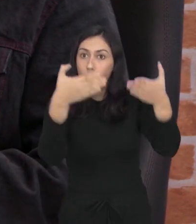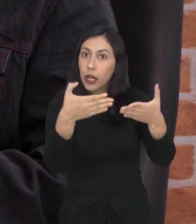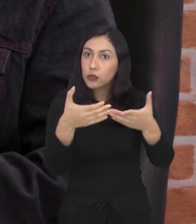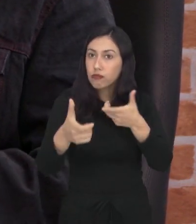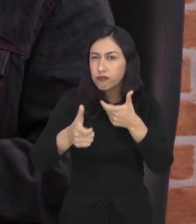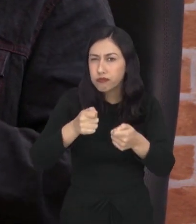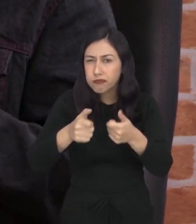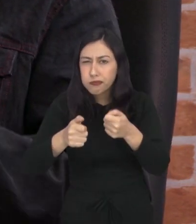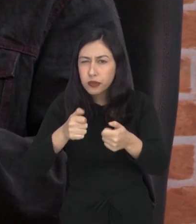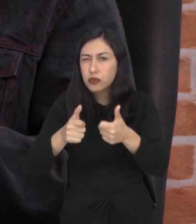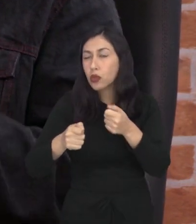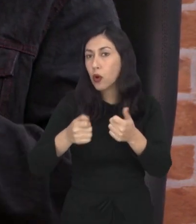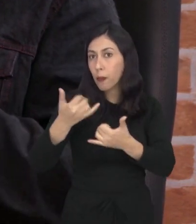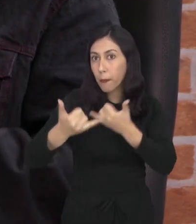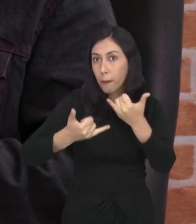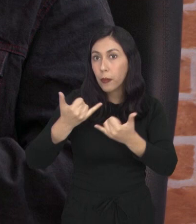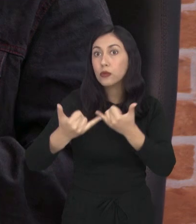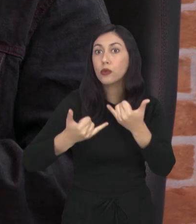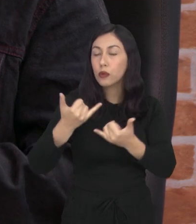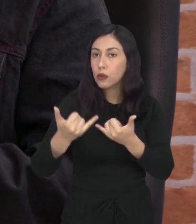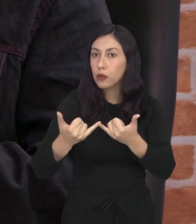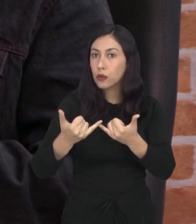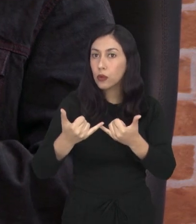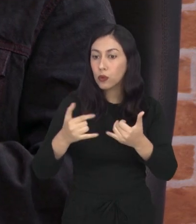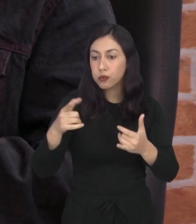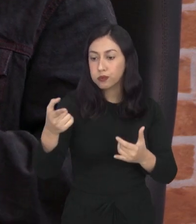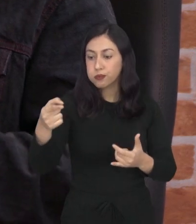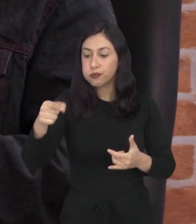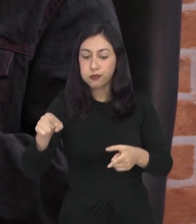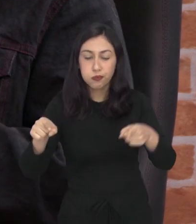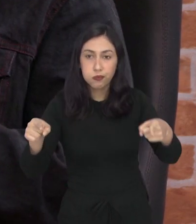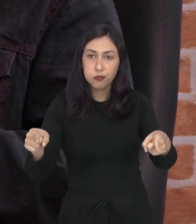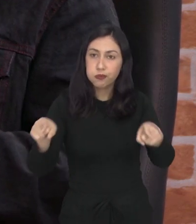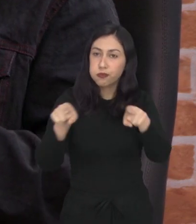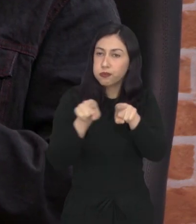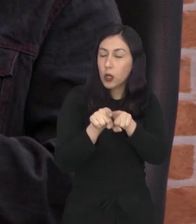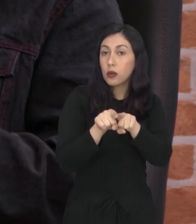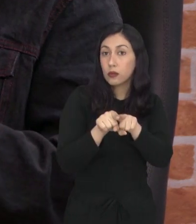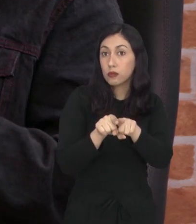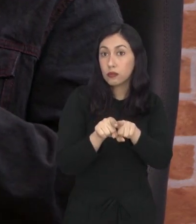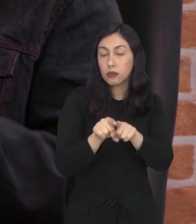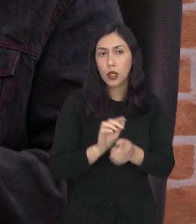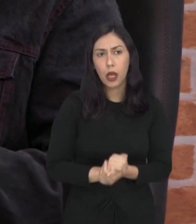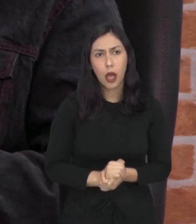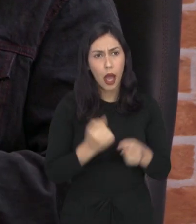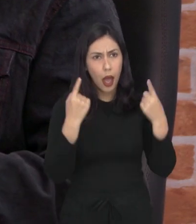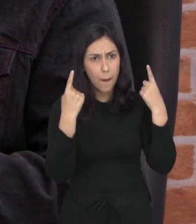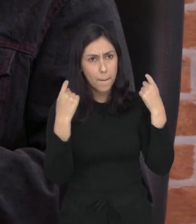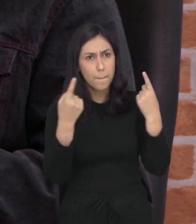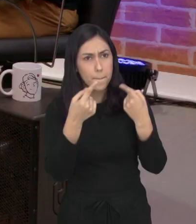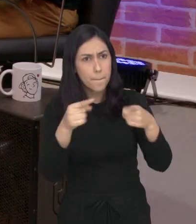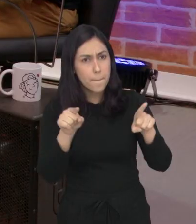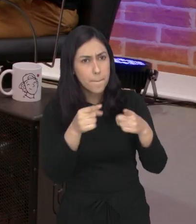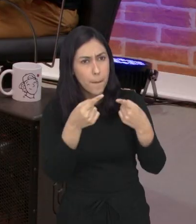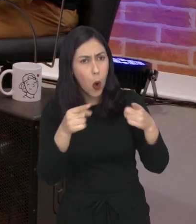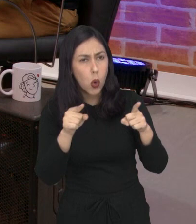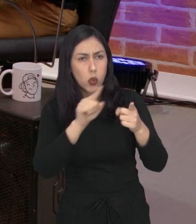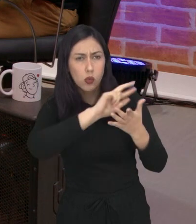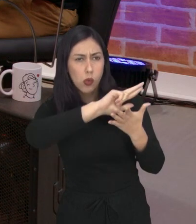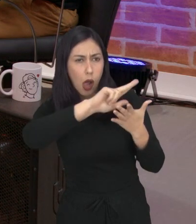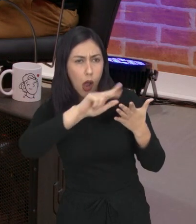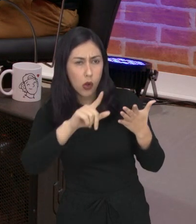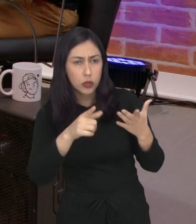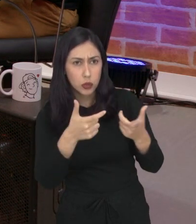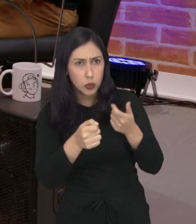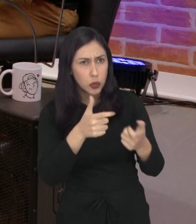basicamente, o que ele fez? Ele compôs o jogo e o álbum juntos. Fazendo toda essa questão, assim, misturando essa pegada dele. As trilhas dos jogos virou um álbum musical. Não só a